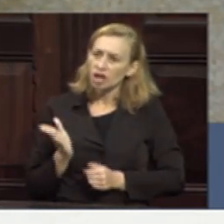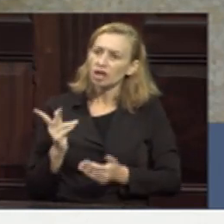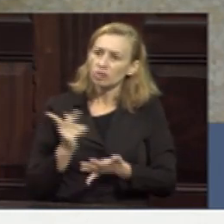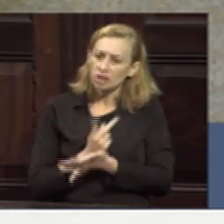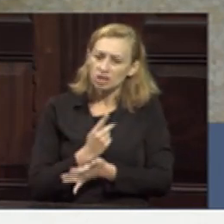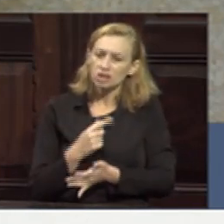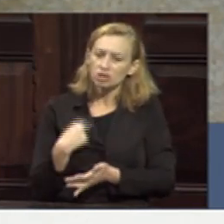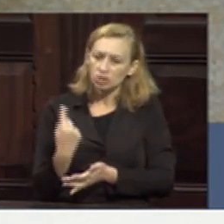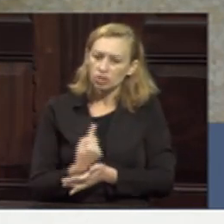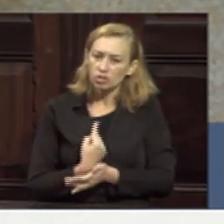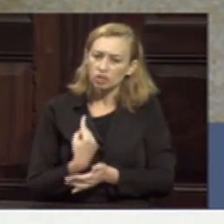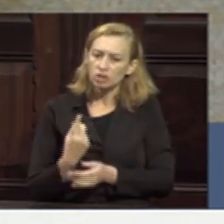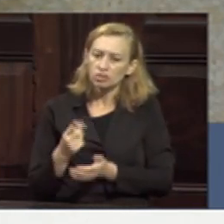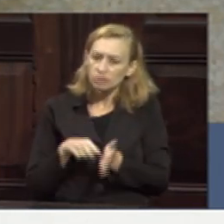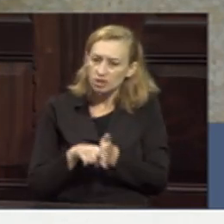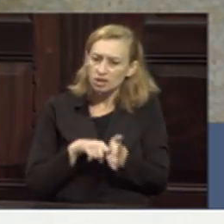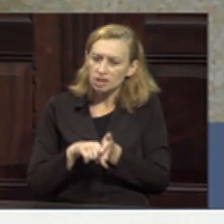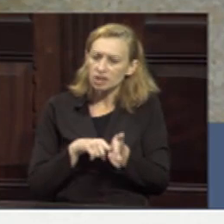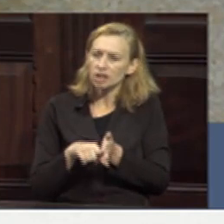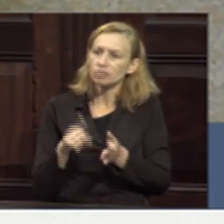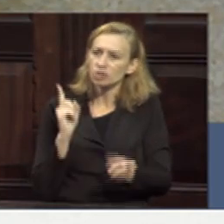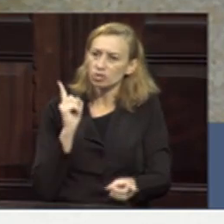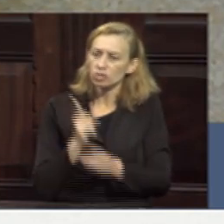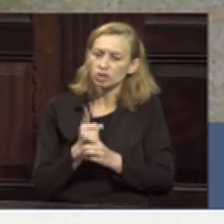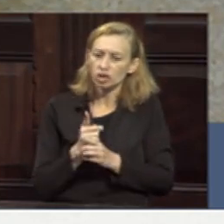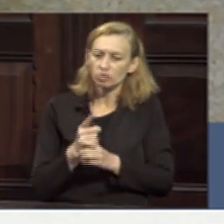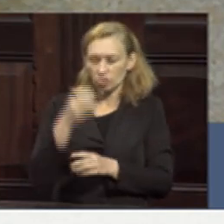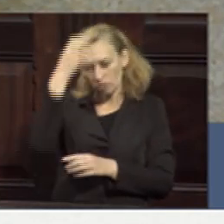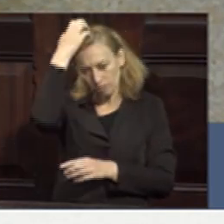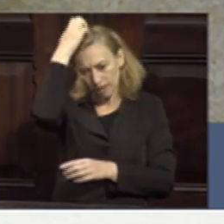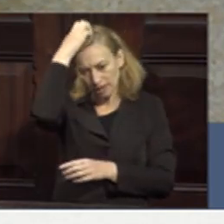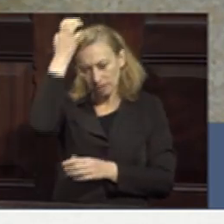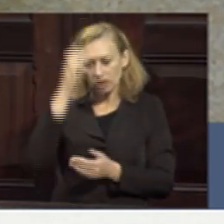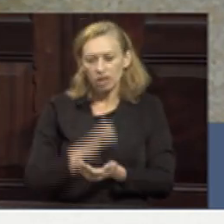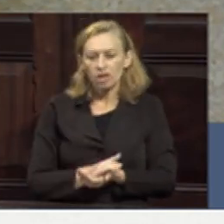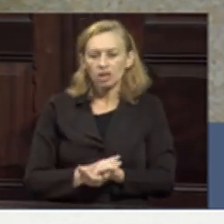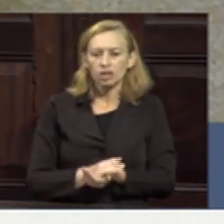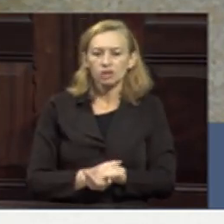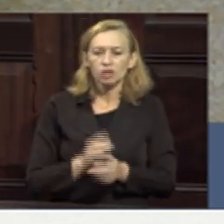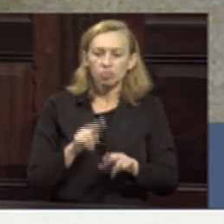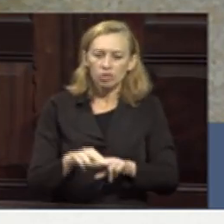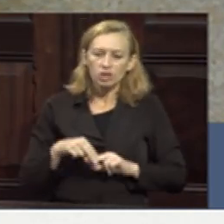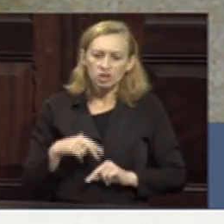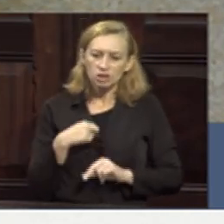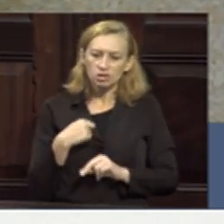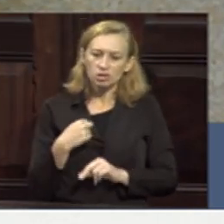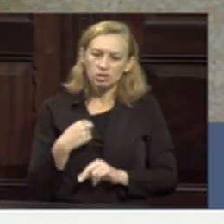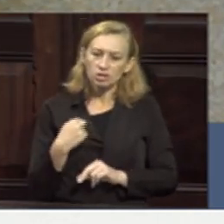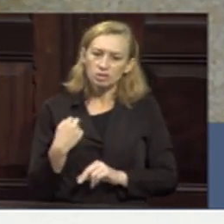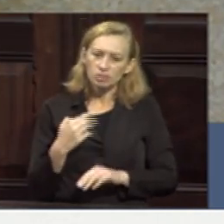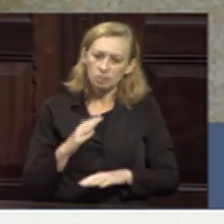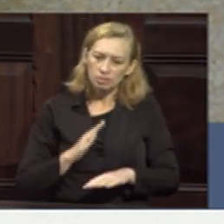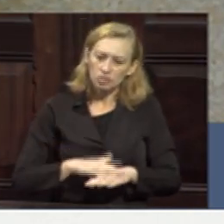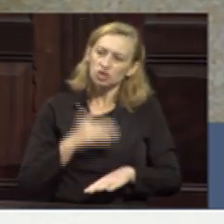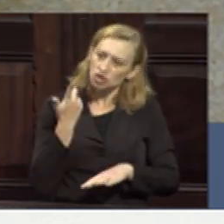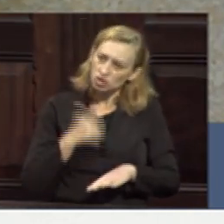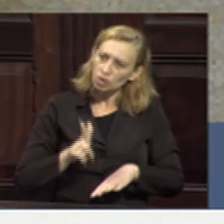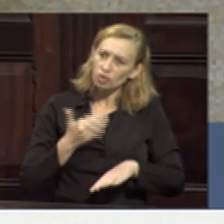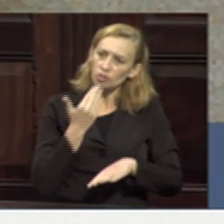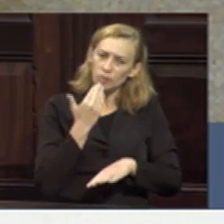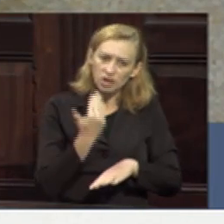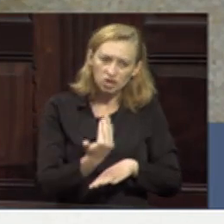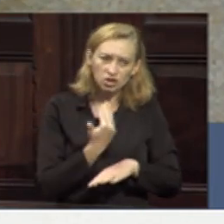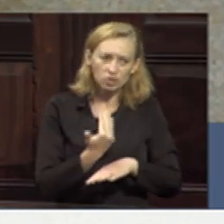Então, deposito aqui mais uma vez confiança na Polícia Civil do estado do Rio de Janeiro para que esse crime seja devidamente